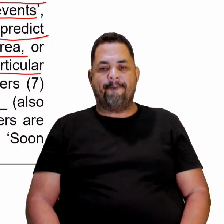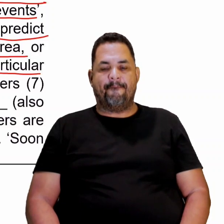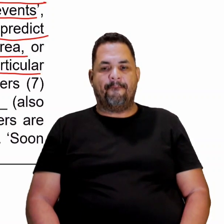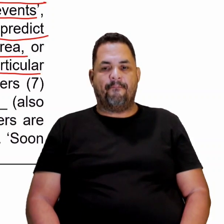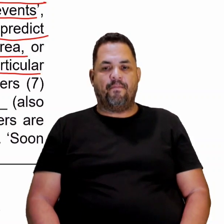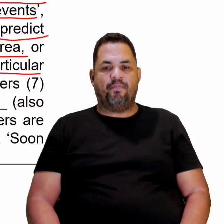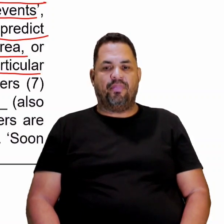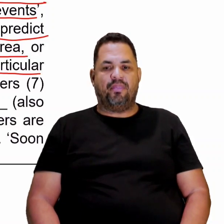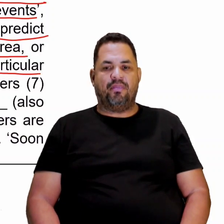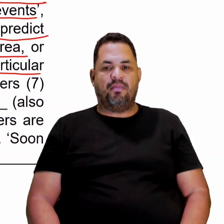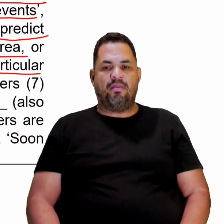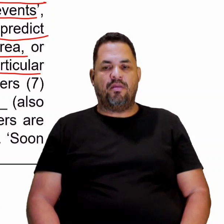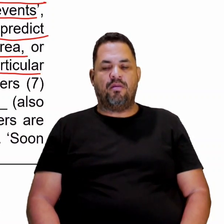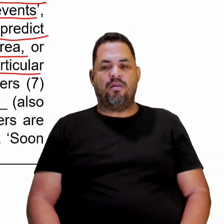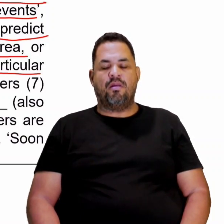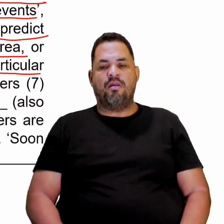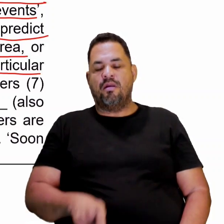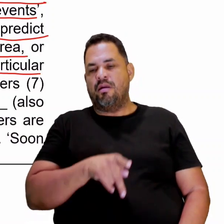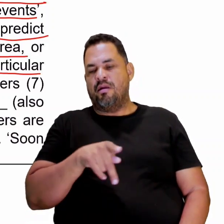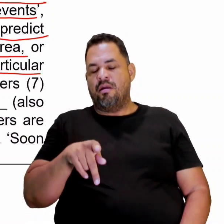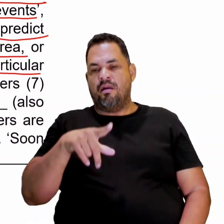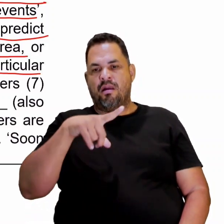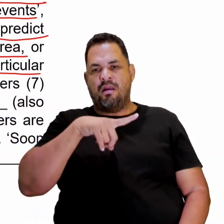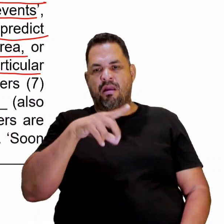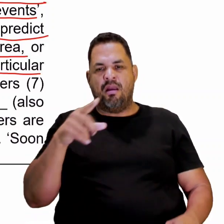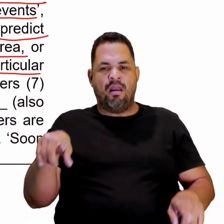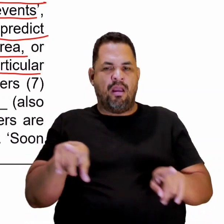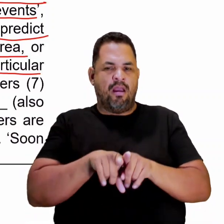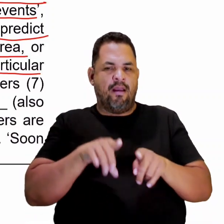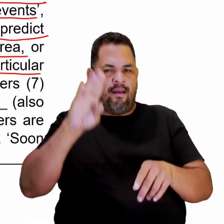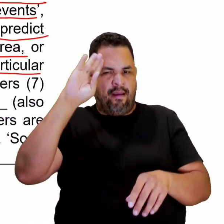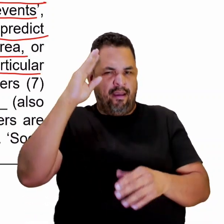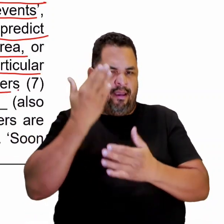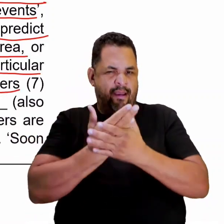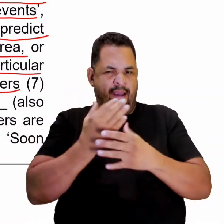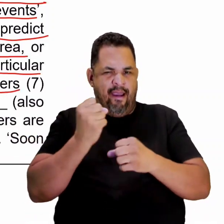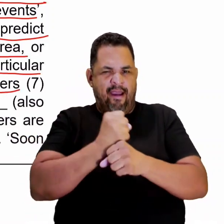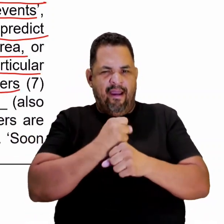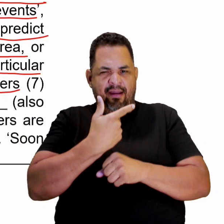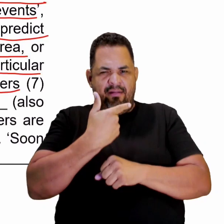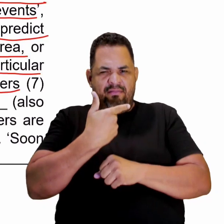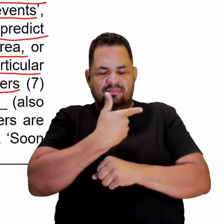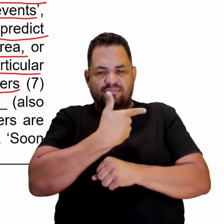year 2050, o professor também acredita que lá pelo ano 2050,